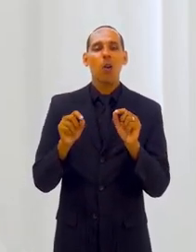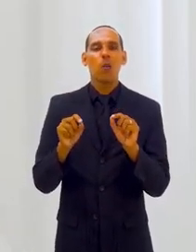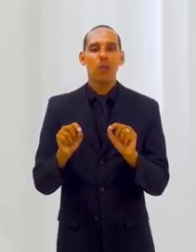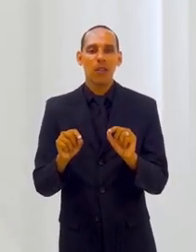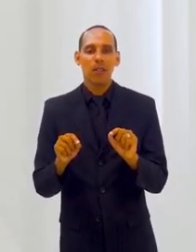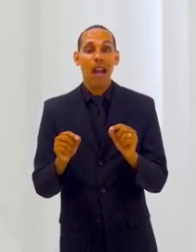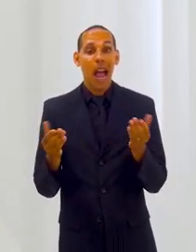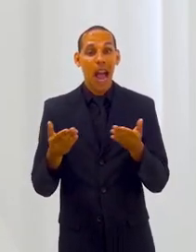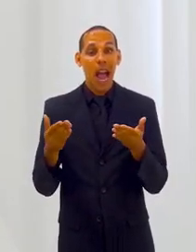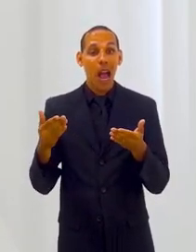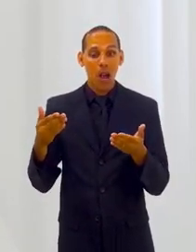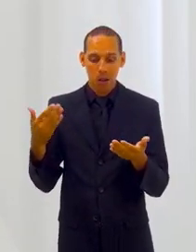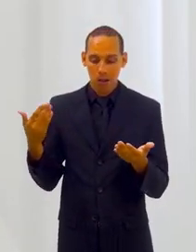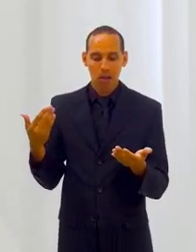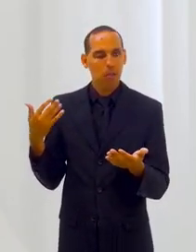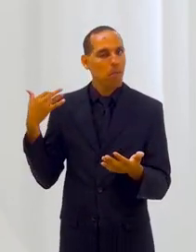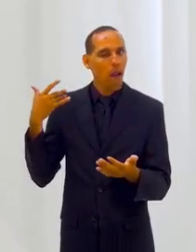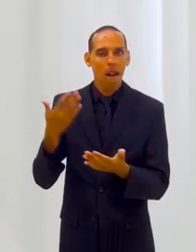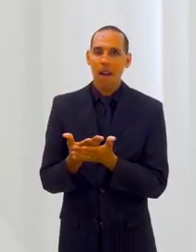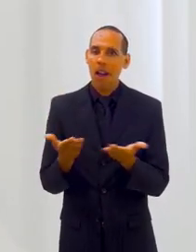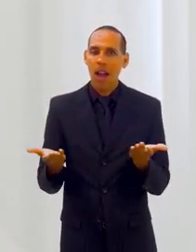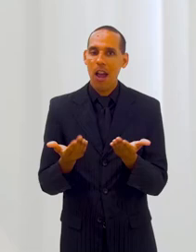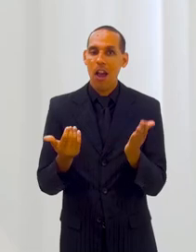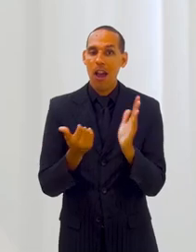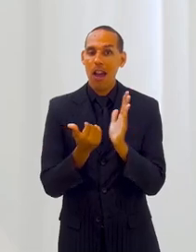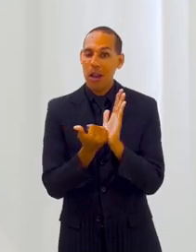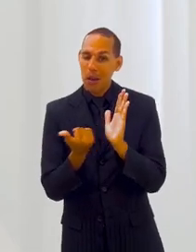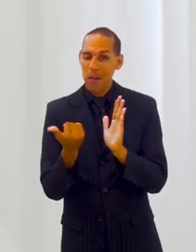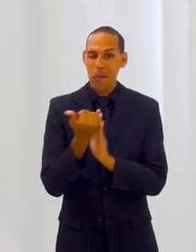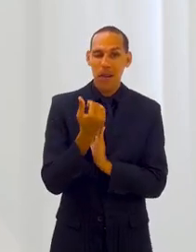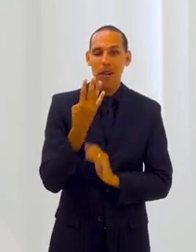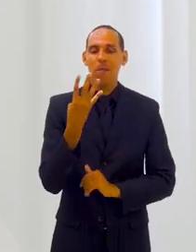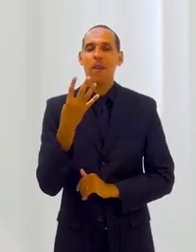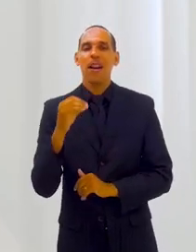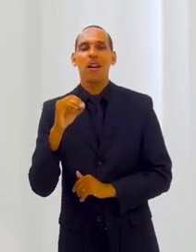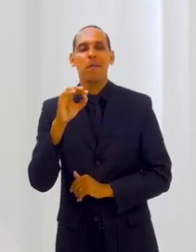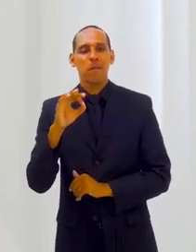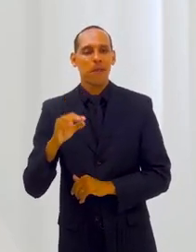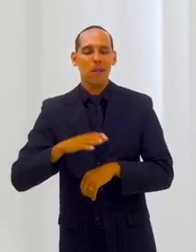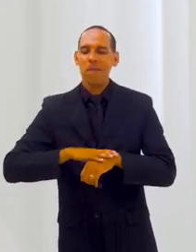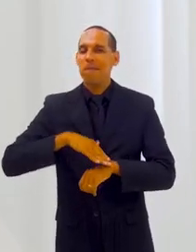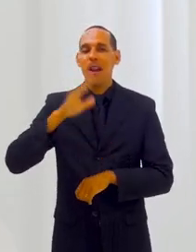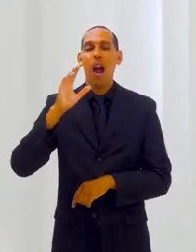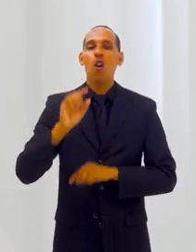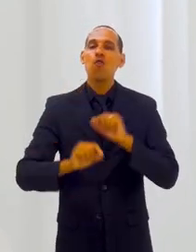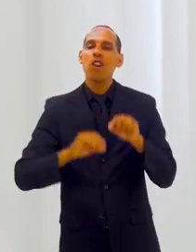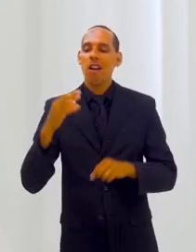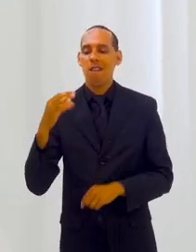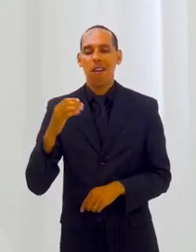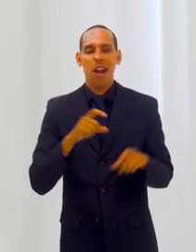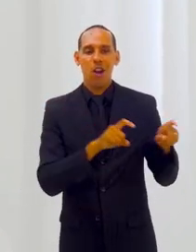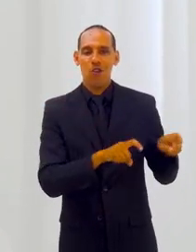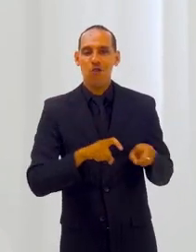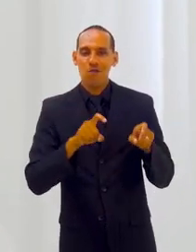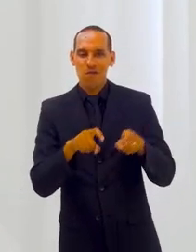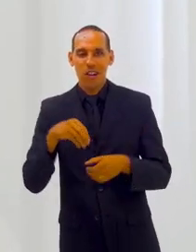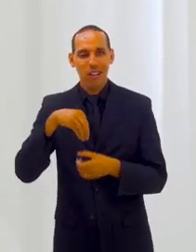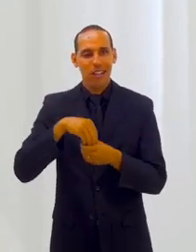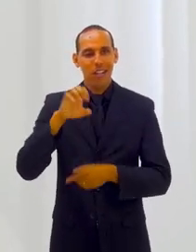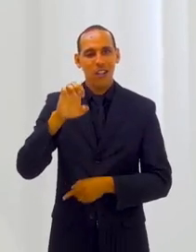altura do ano um aumento de mais de 40% da aplicação de crédito rural no